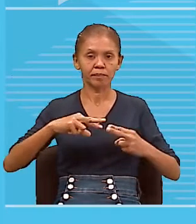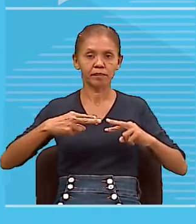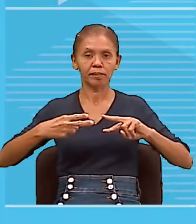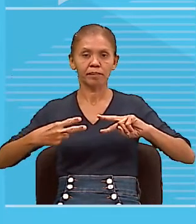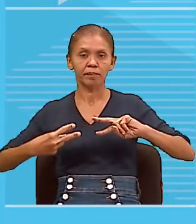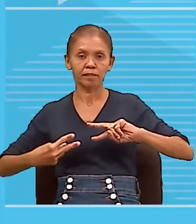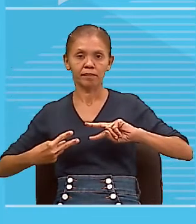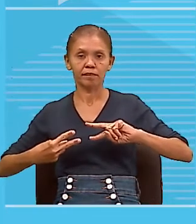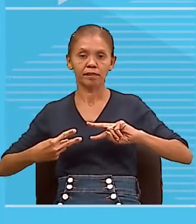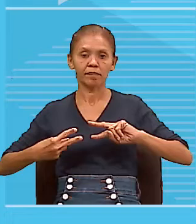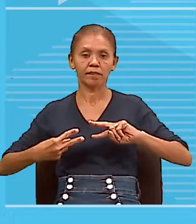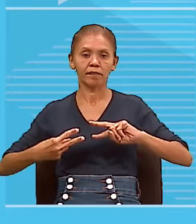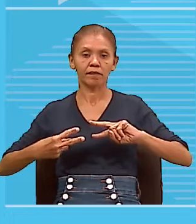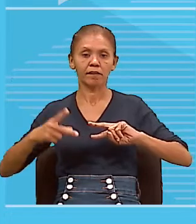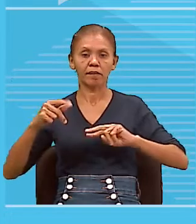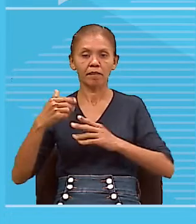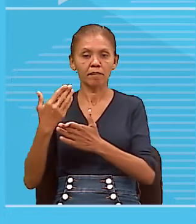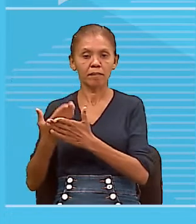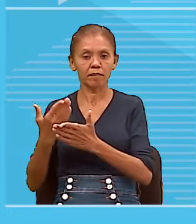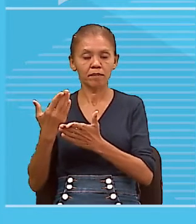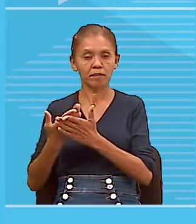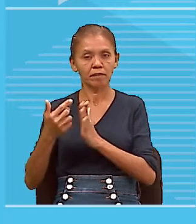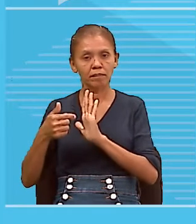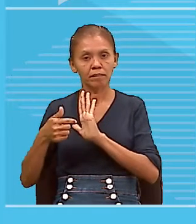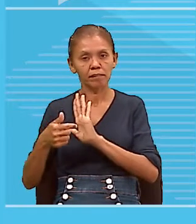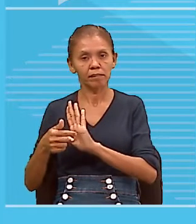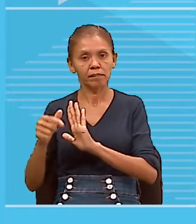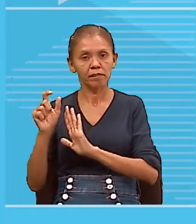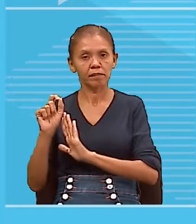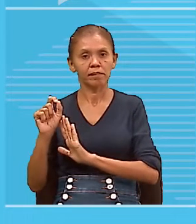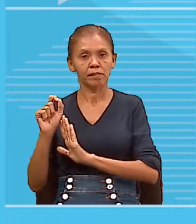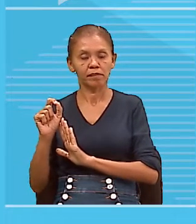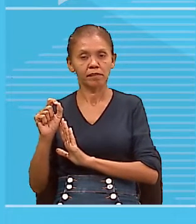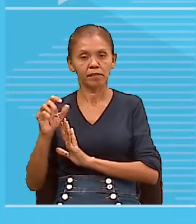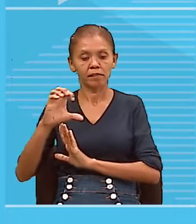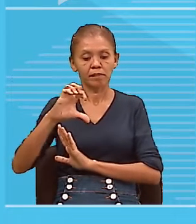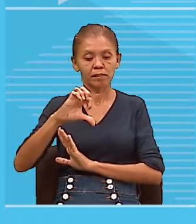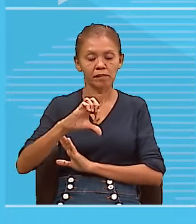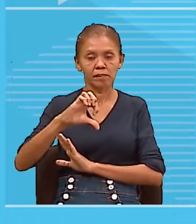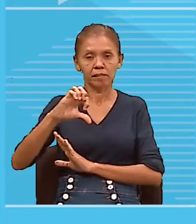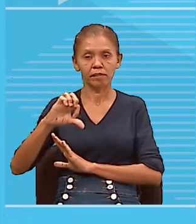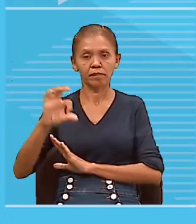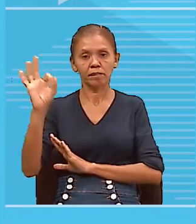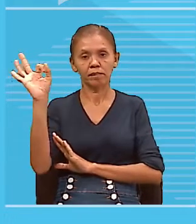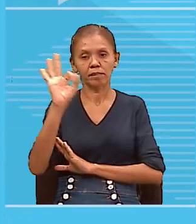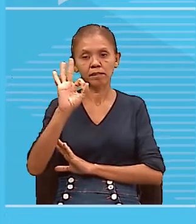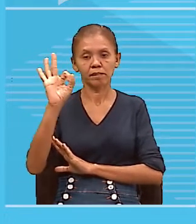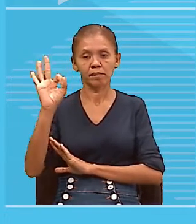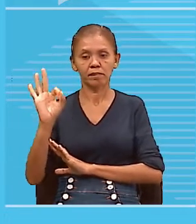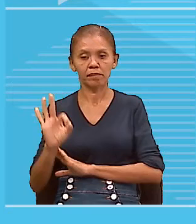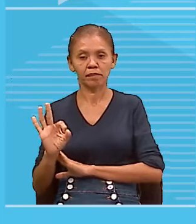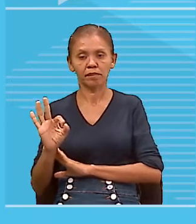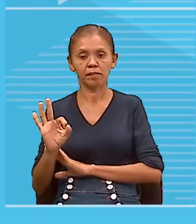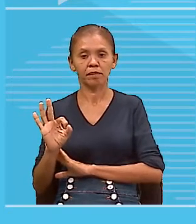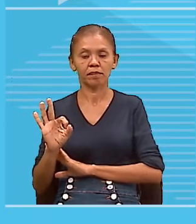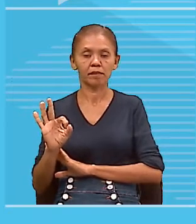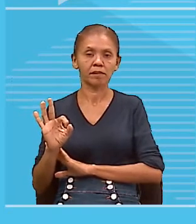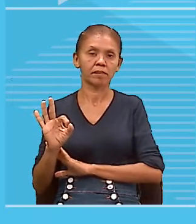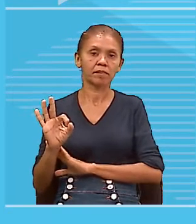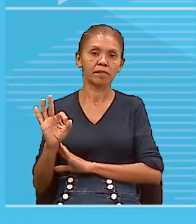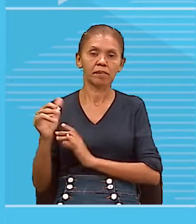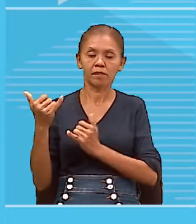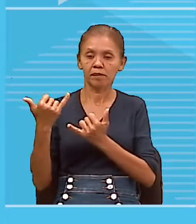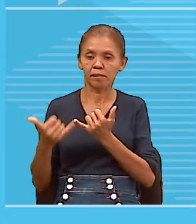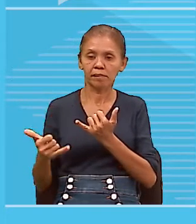e Estudos apontam Galera vocês acreditam que nós temos 99% de similaridade